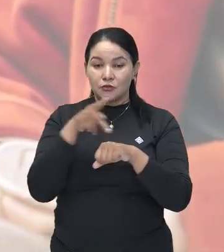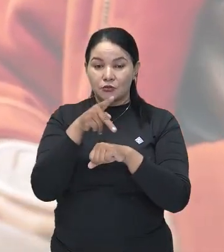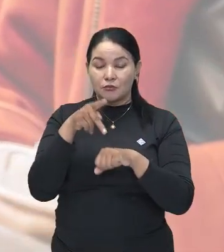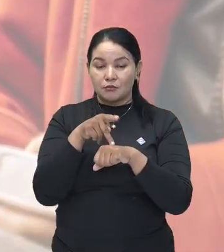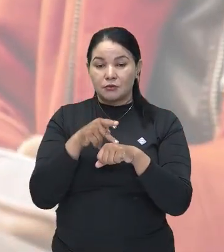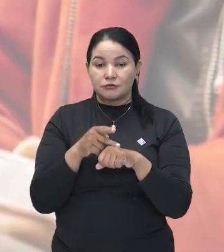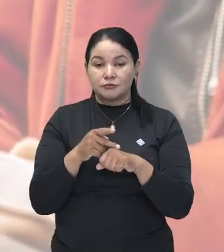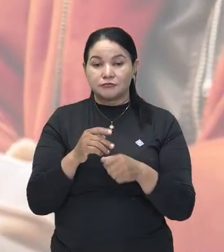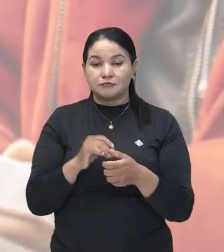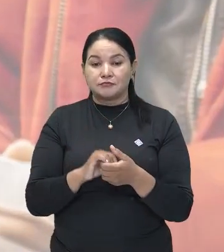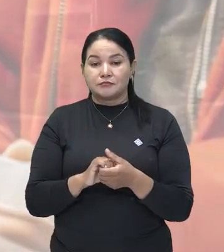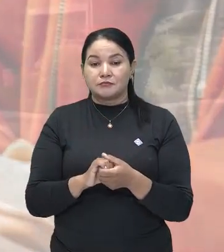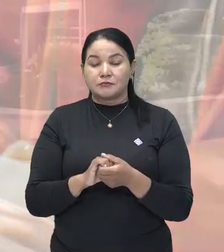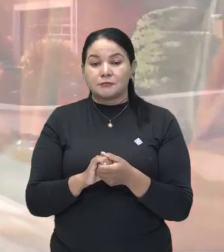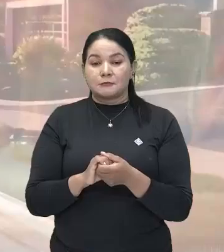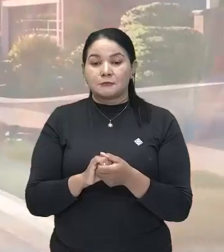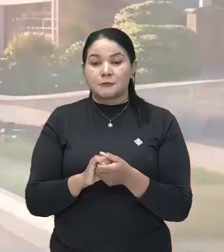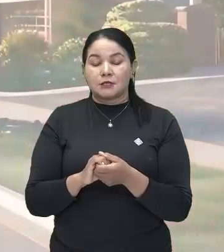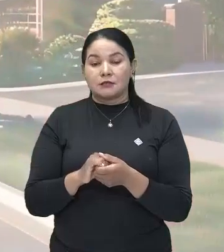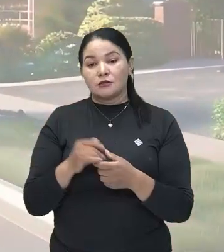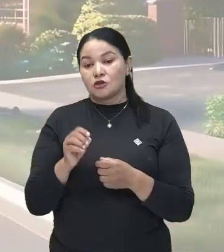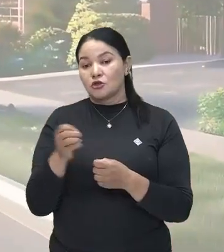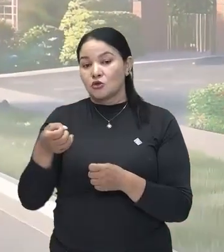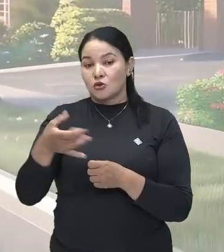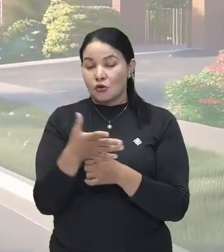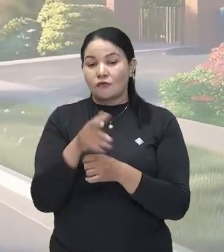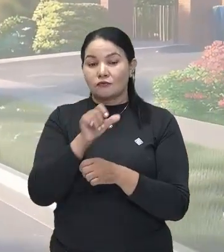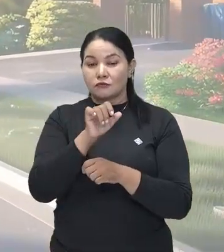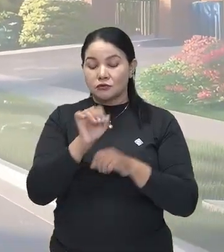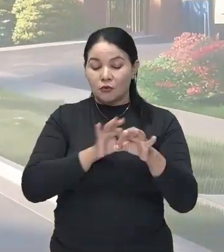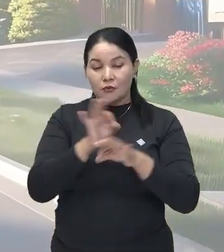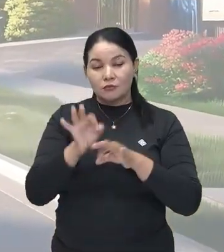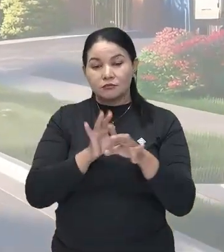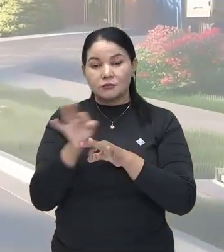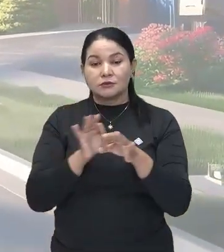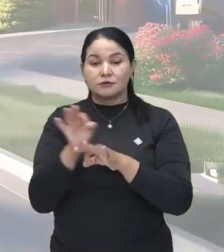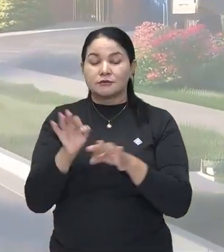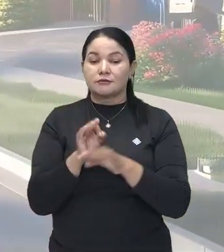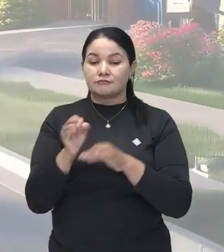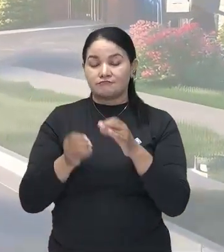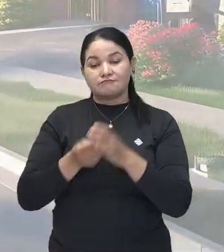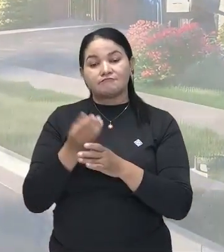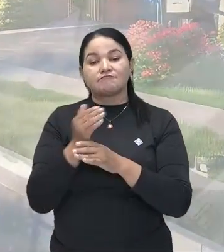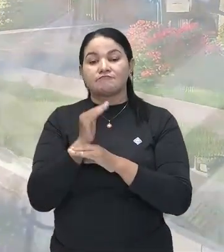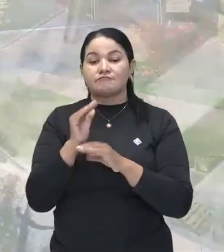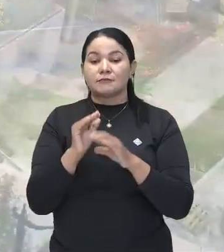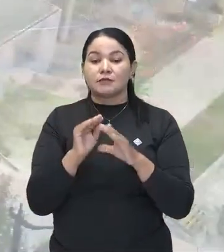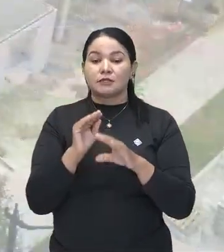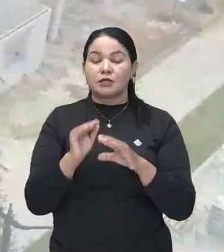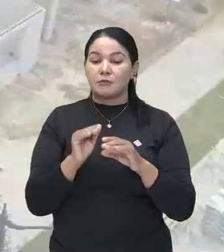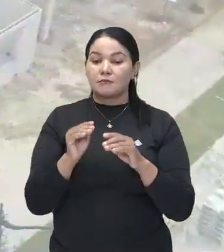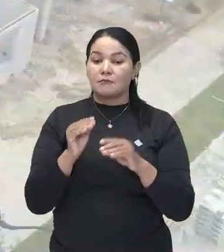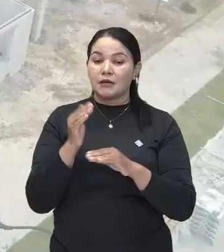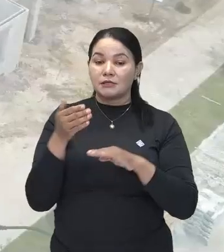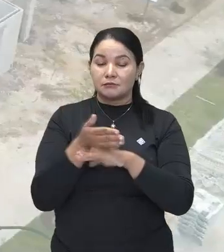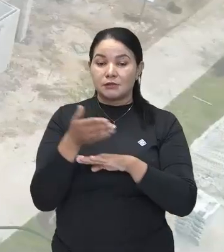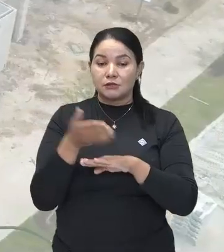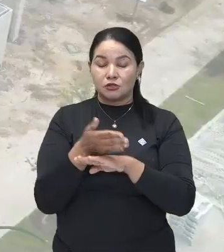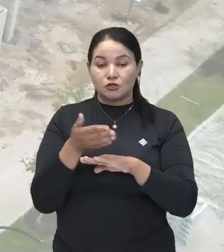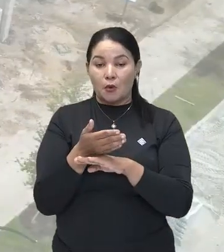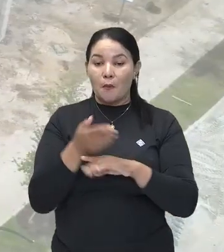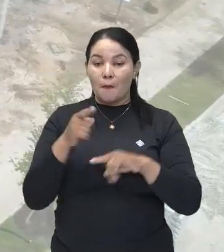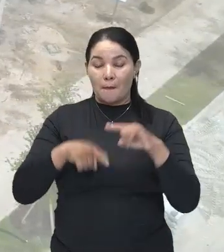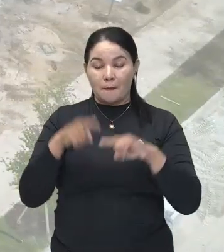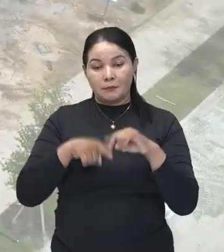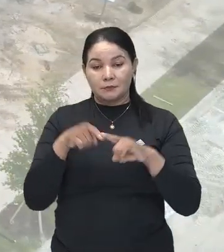e permitiu que novos arranjos fossem estabelecidos, aumentando a participação de produtos industriais chineses nas